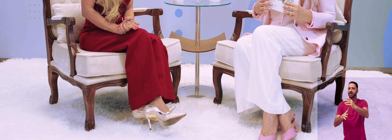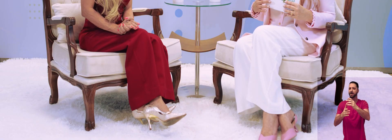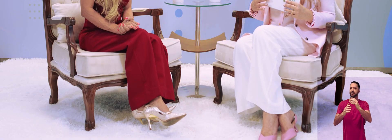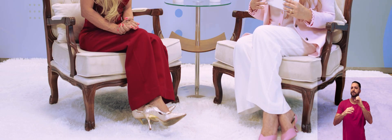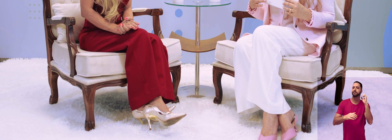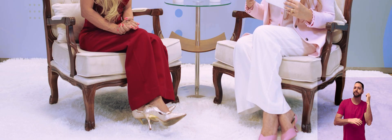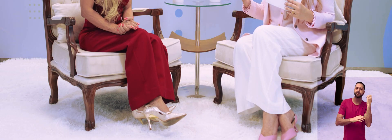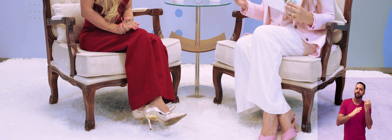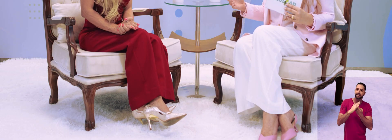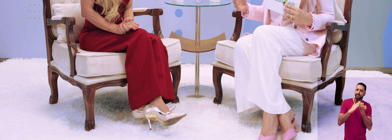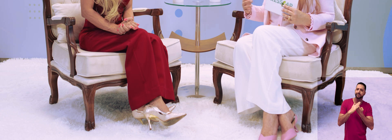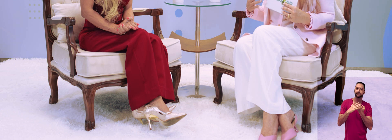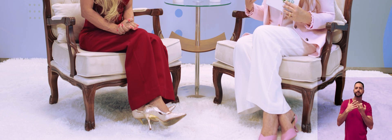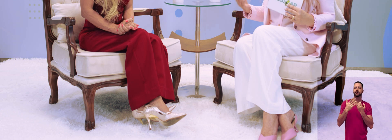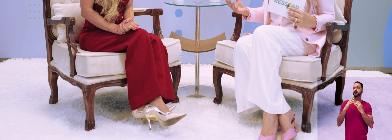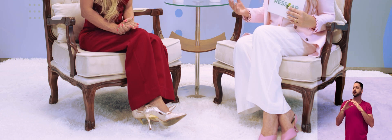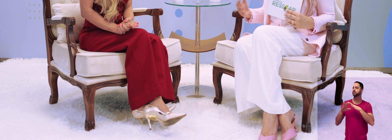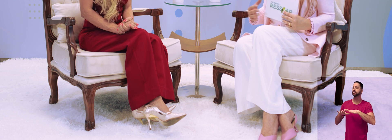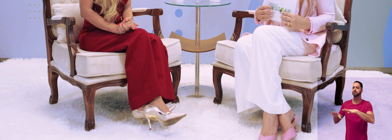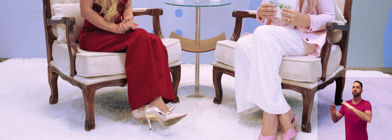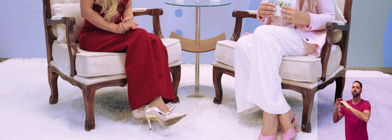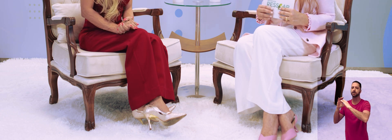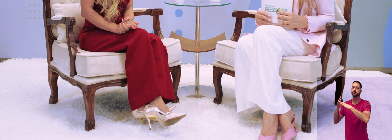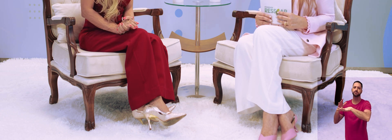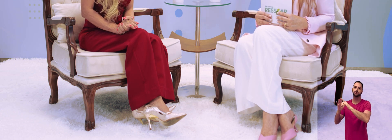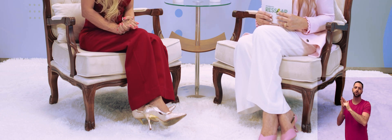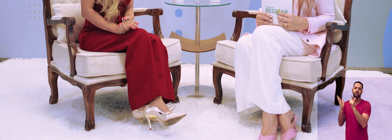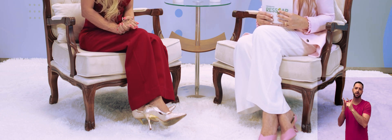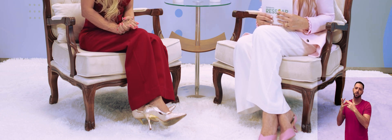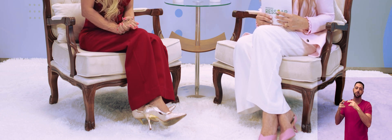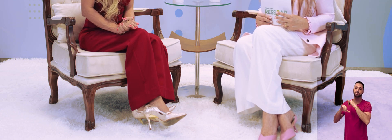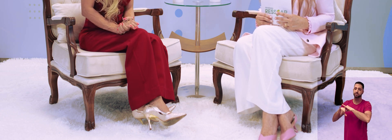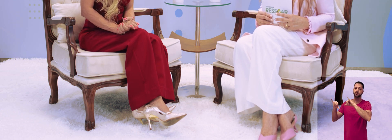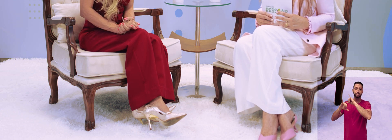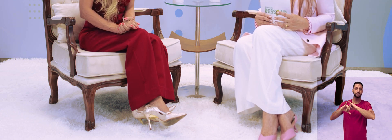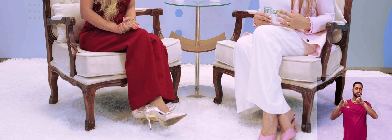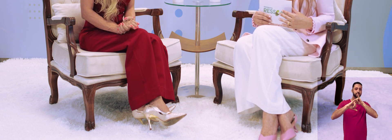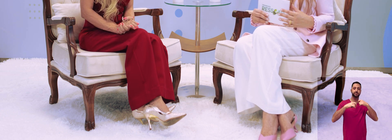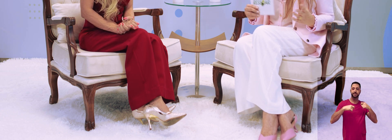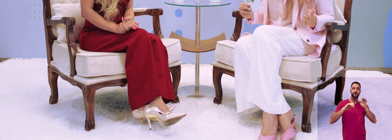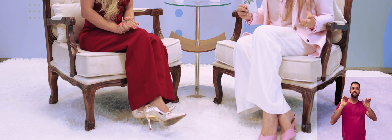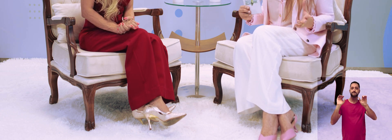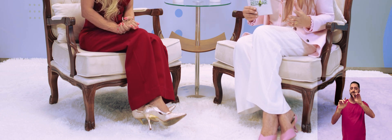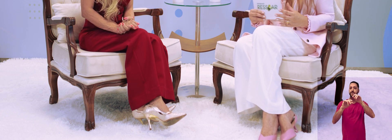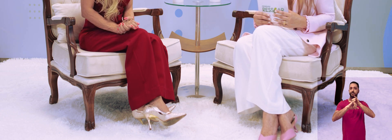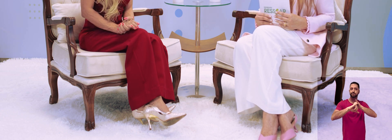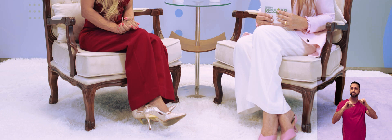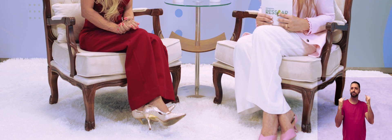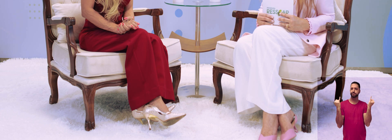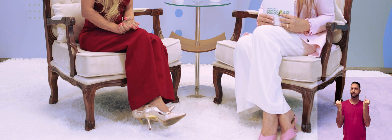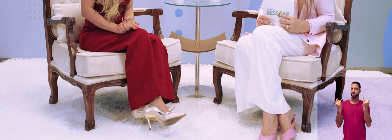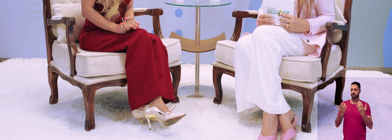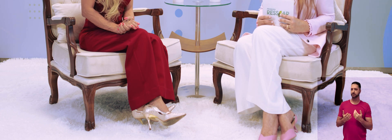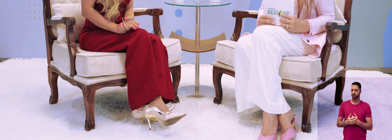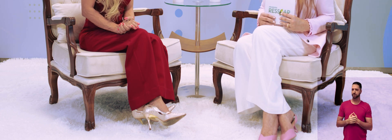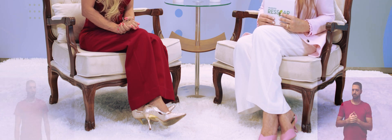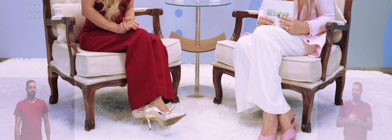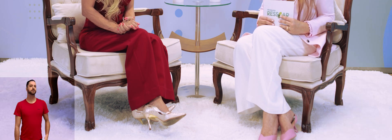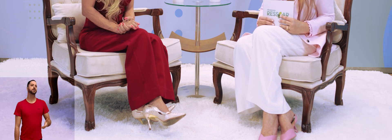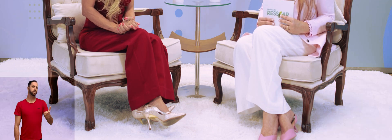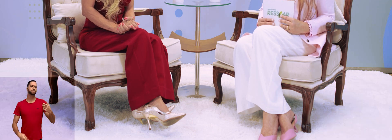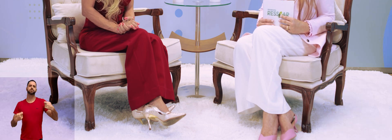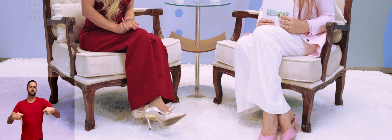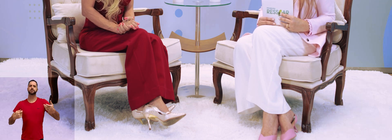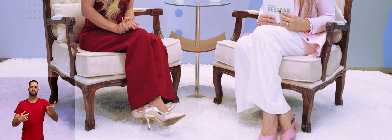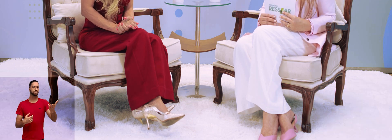todos pudessem aderir, as empresas, meio de comunicação e tudo mais, para a gente poder propagar ainda mais a conscientização, né,